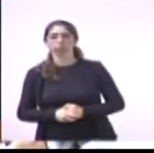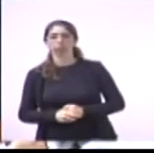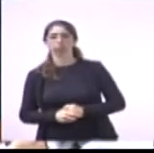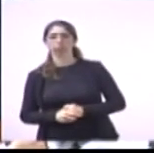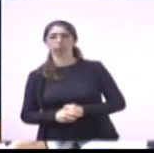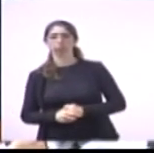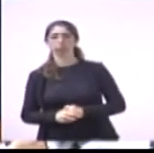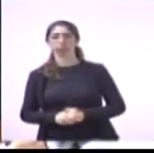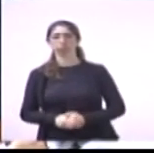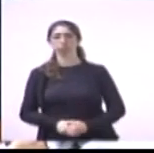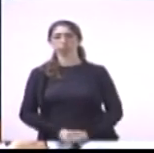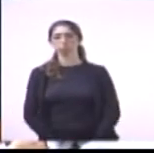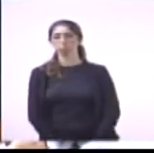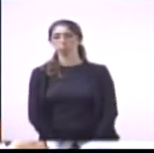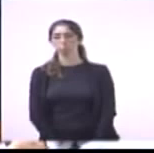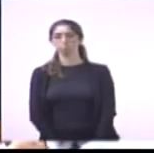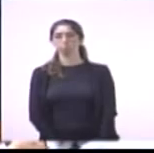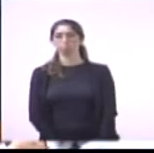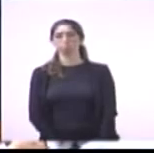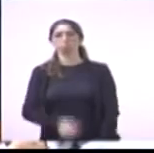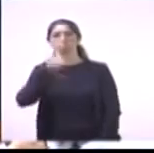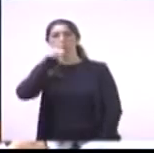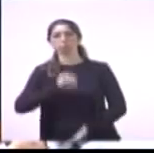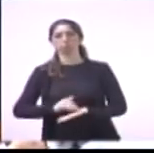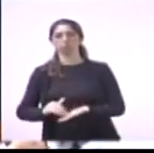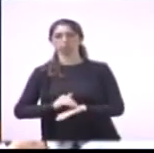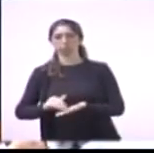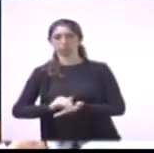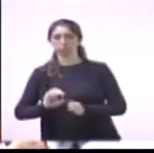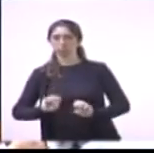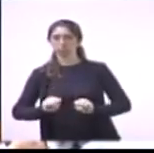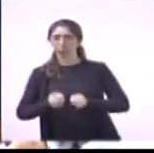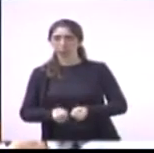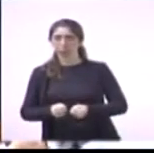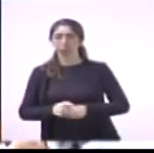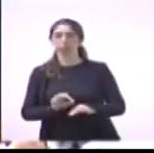a Secretaria da Educação à frente, para elaborar.